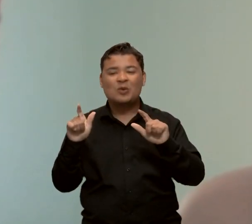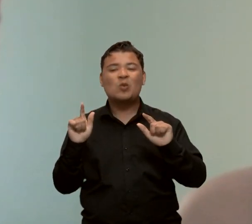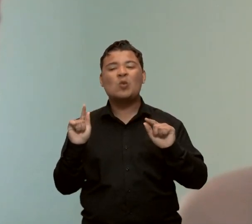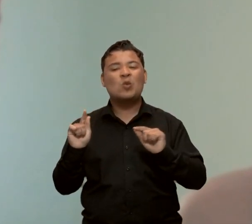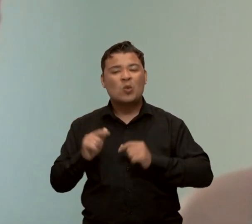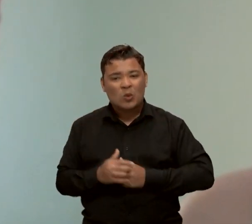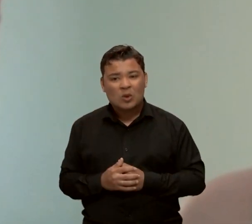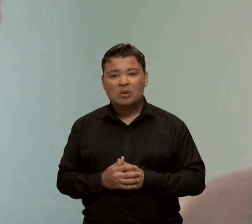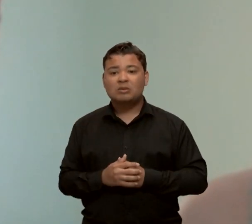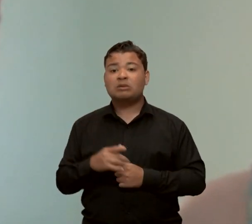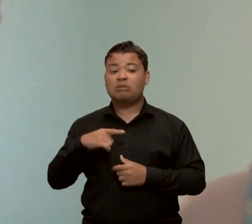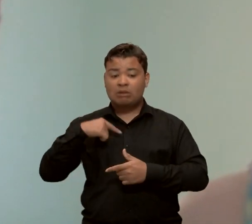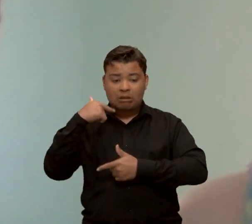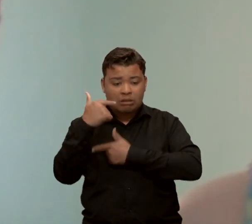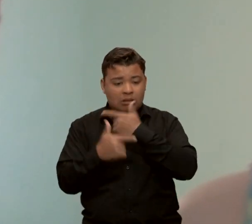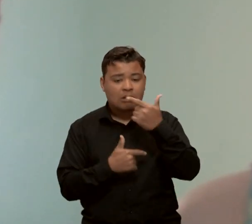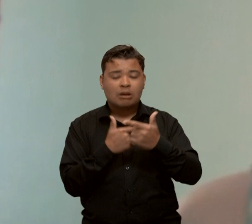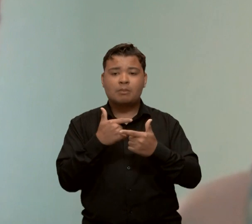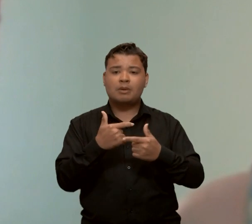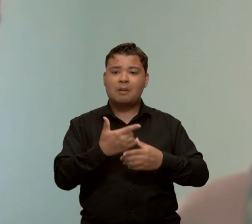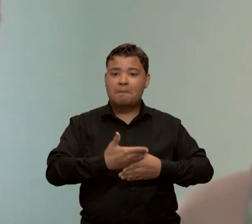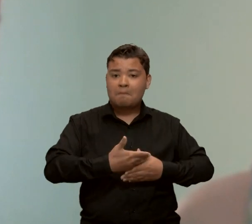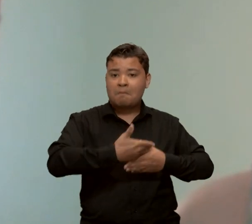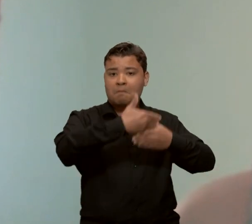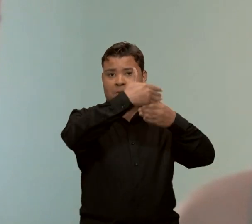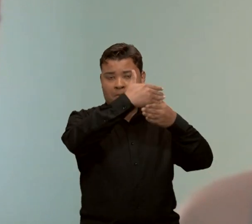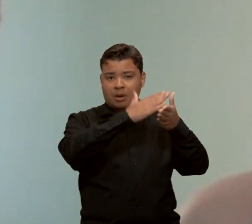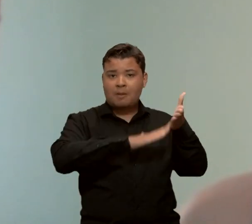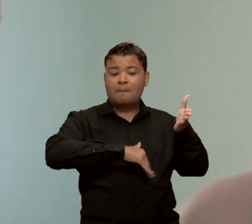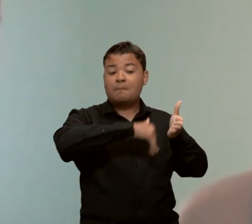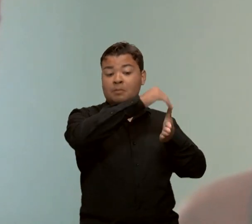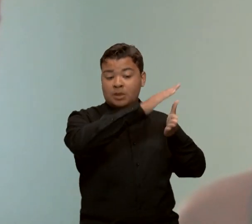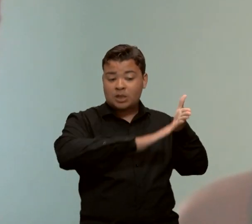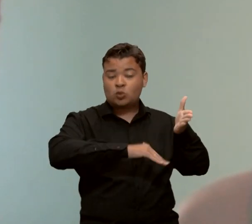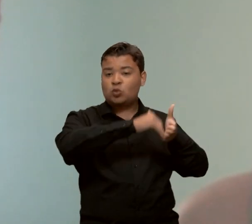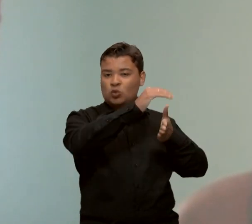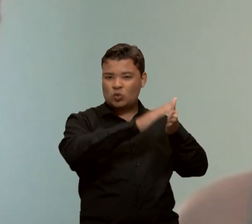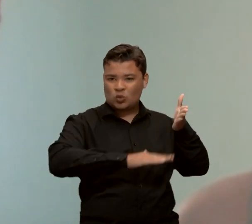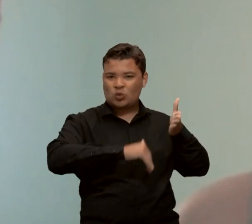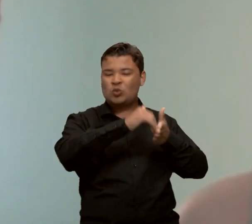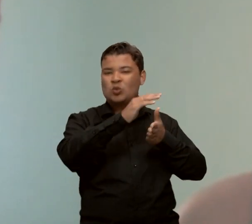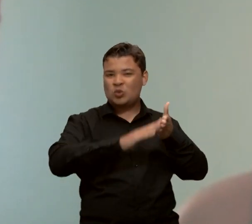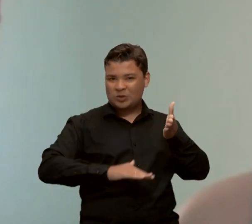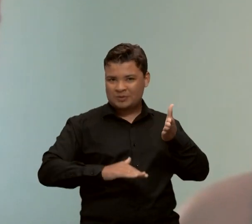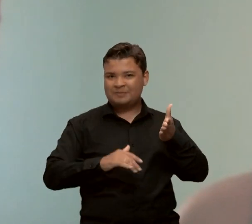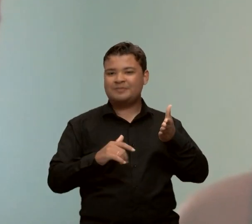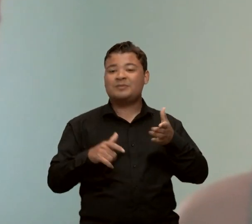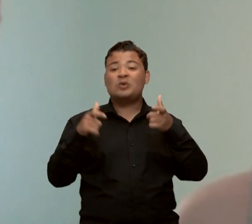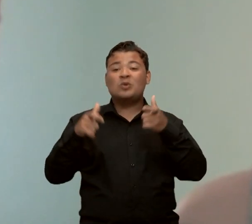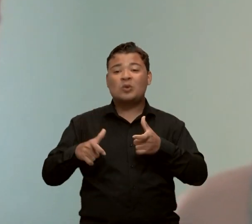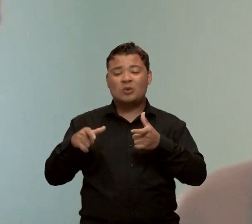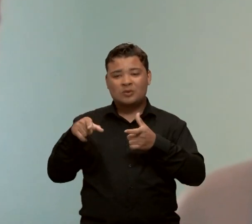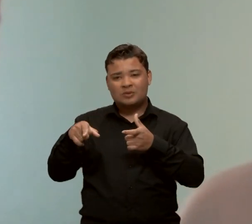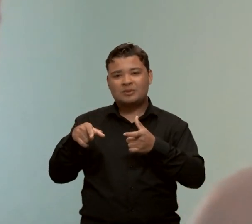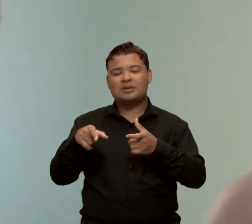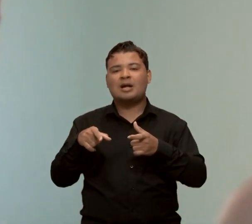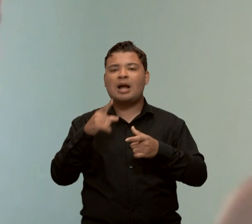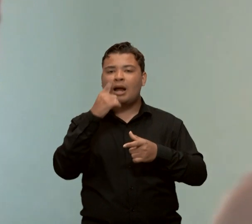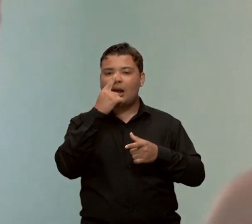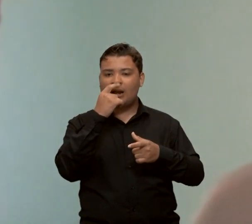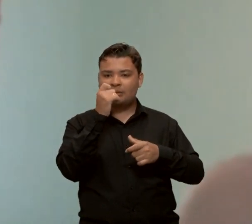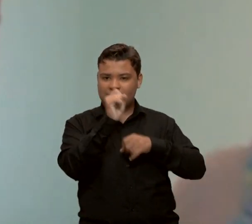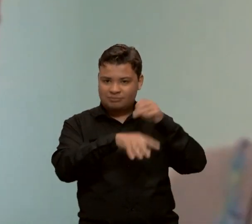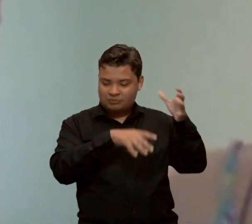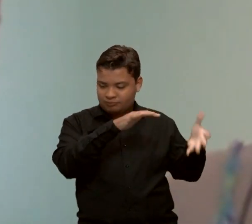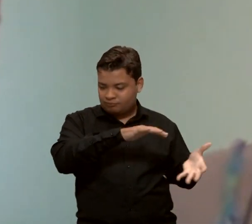um trabalho de pintura dos murais, revitalizando o entorno do centro de triagem, que o centro de triagem fica no bairro periférico